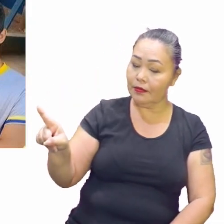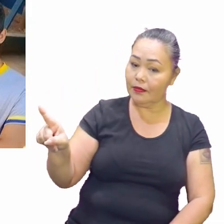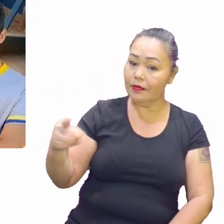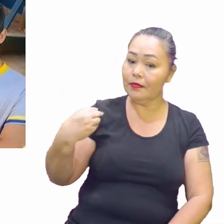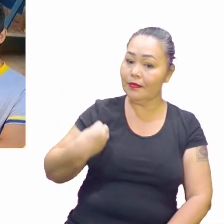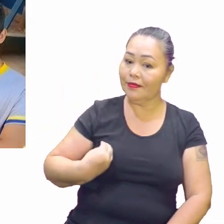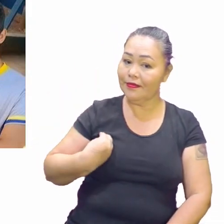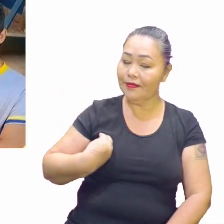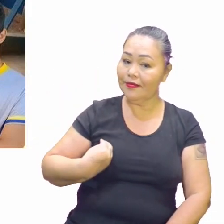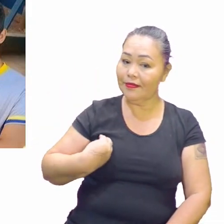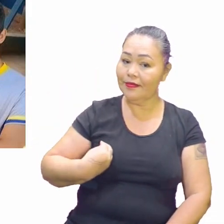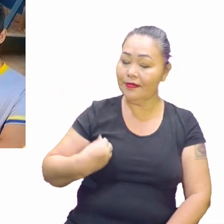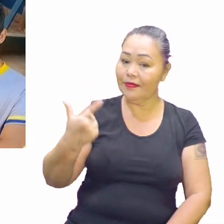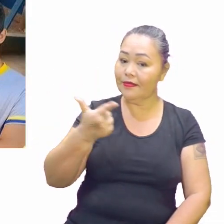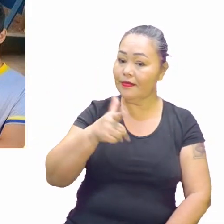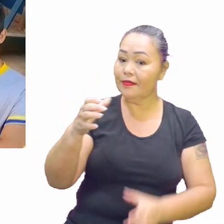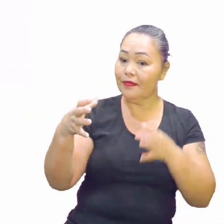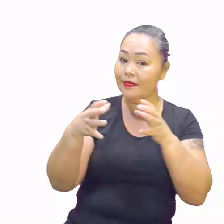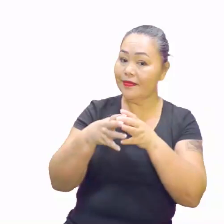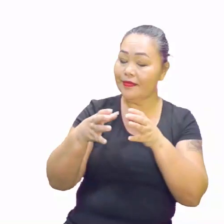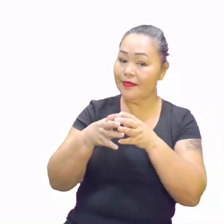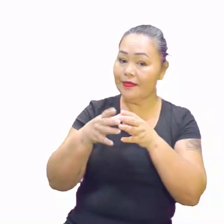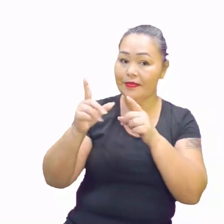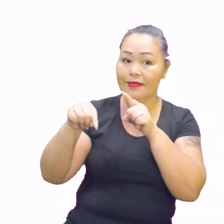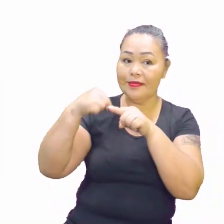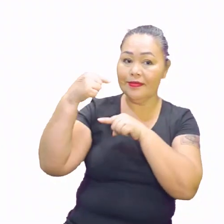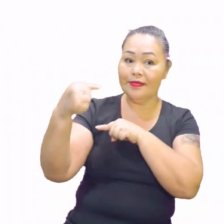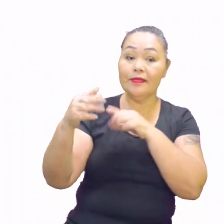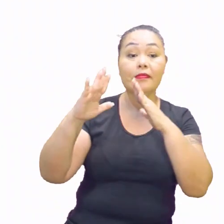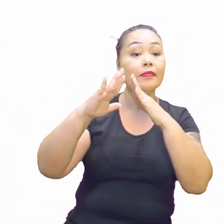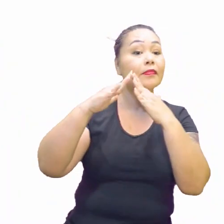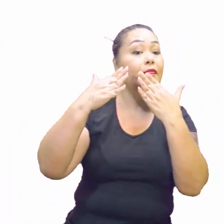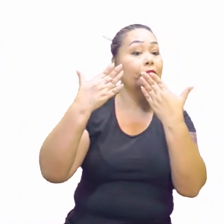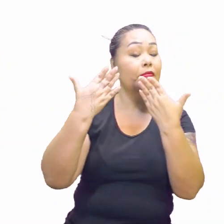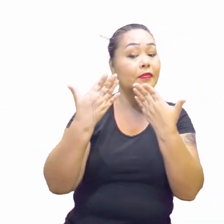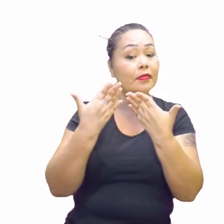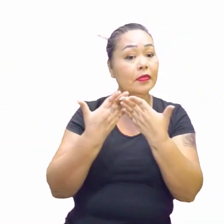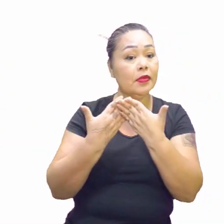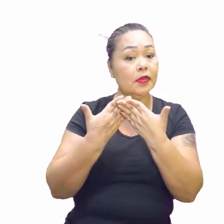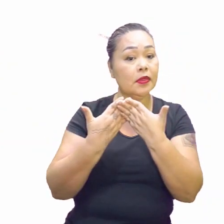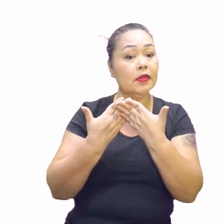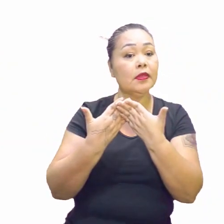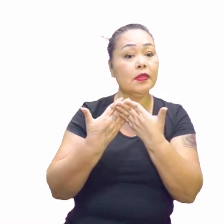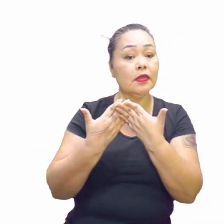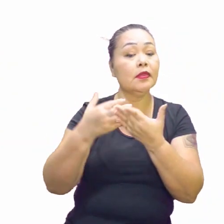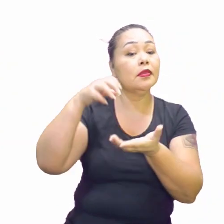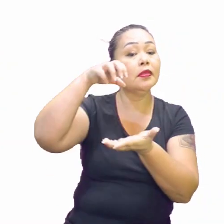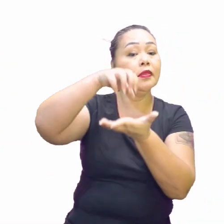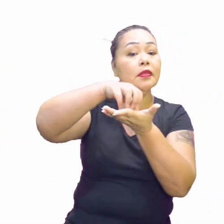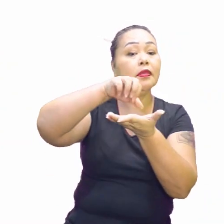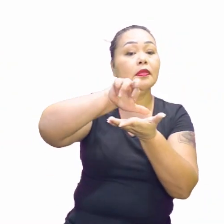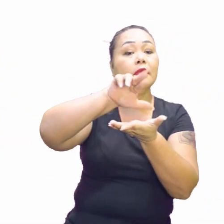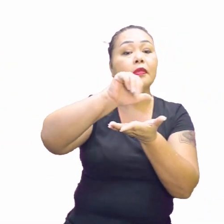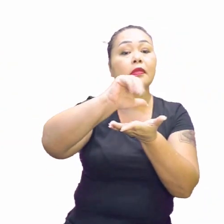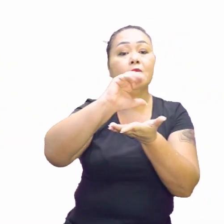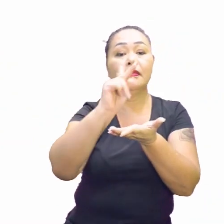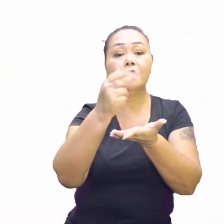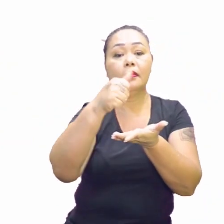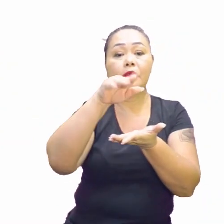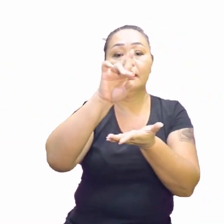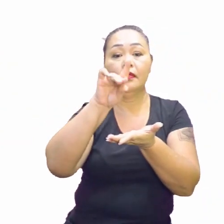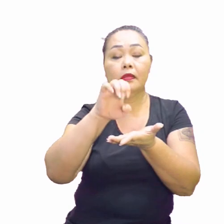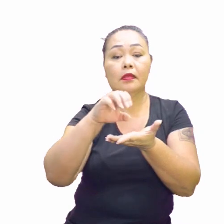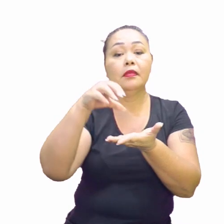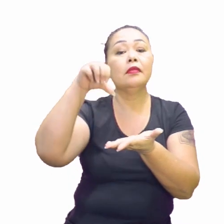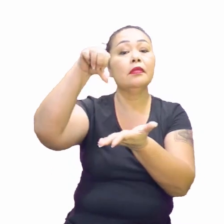presença. Mais outra turma. Quem vem agora? Agora nós temos a Escola Sede Ricardo